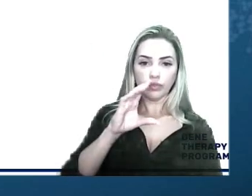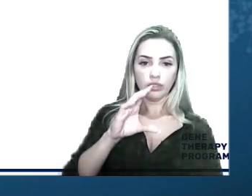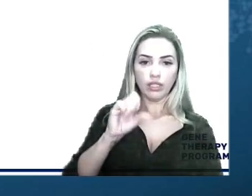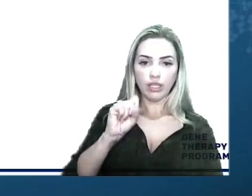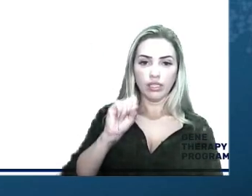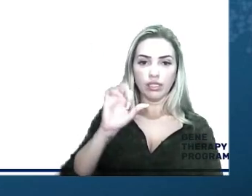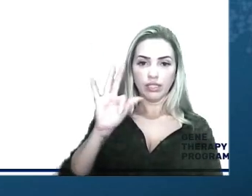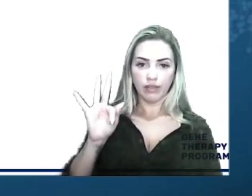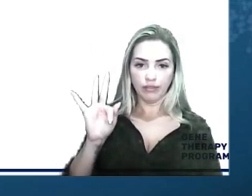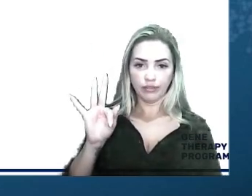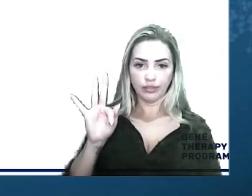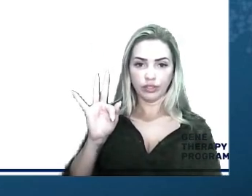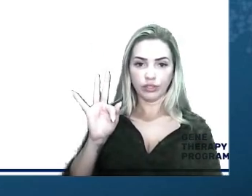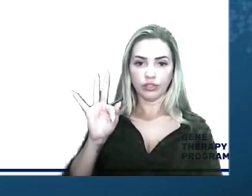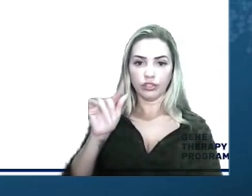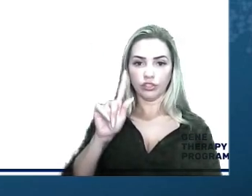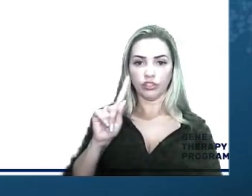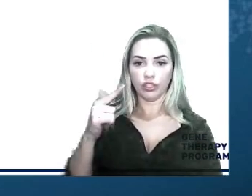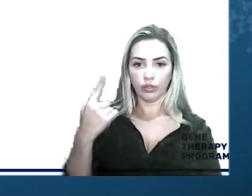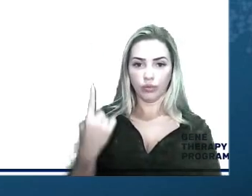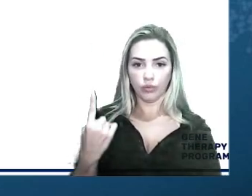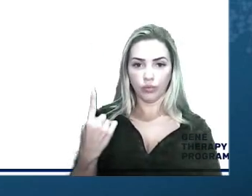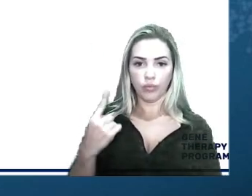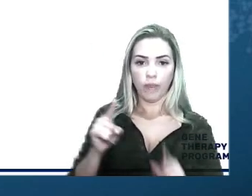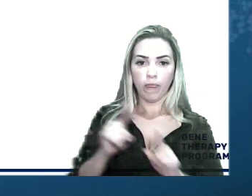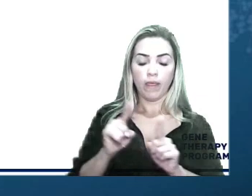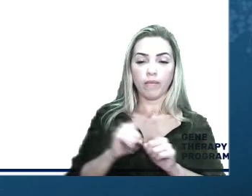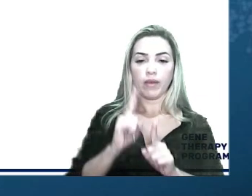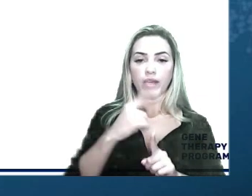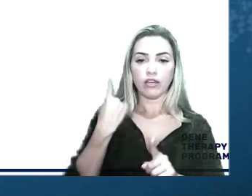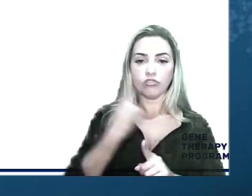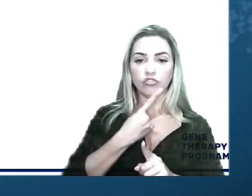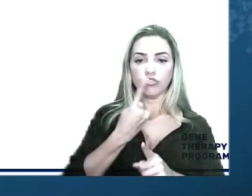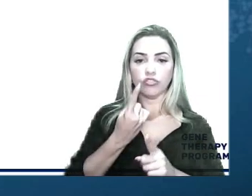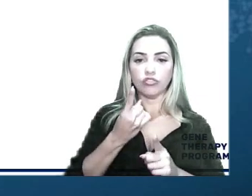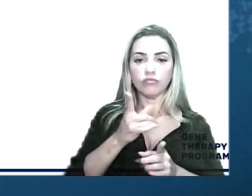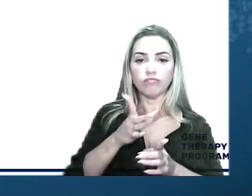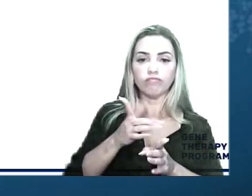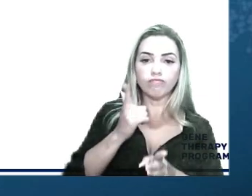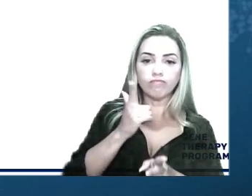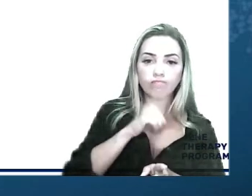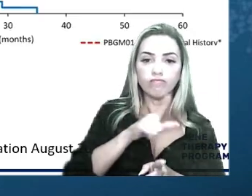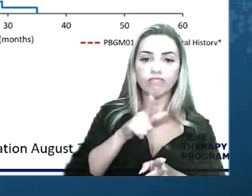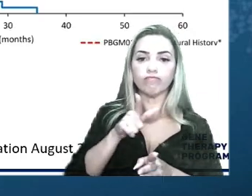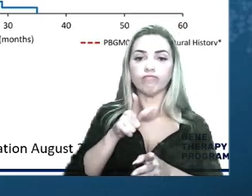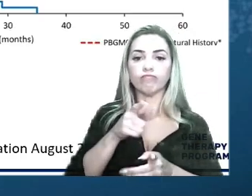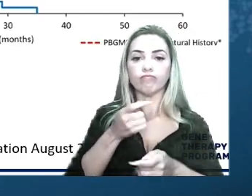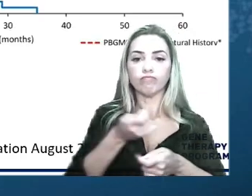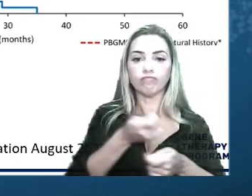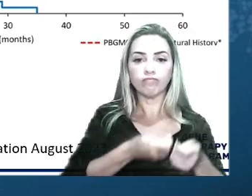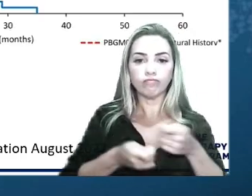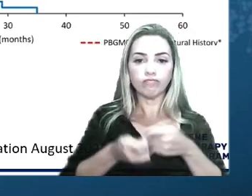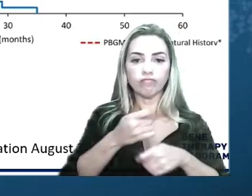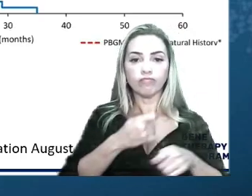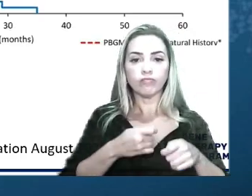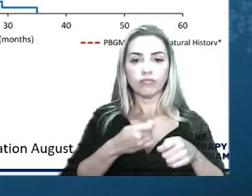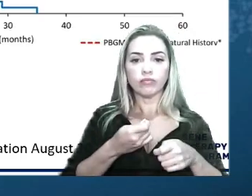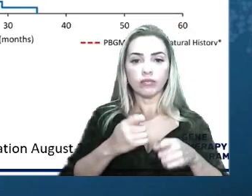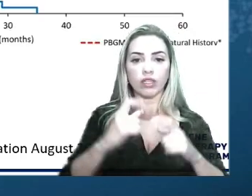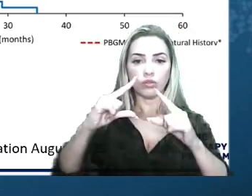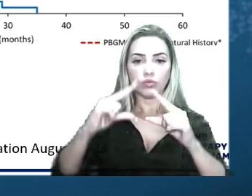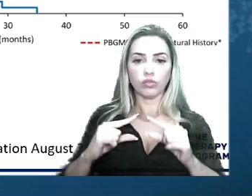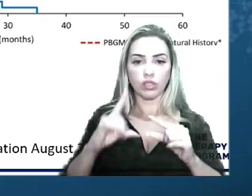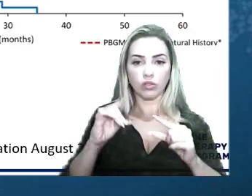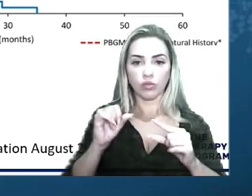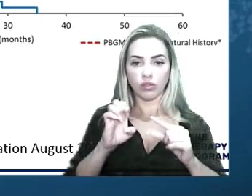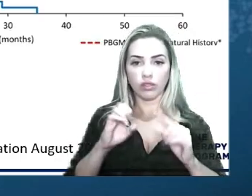CSF G1 e a gente consistentemente reduziu a dose